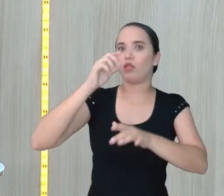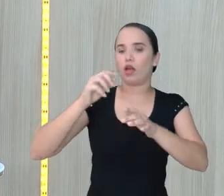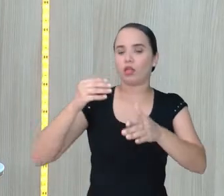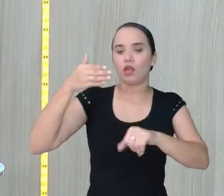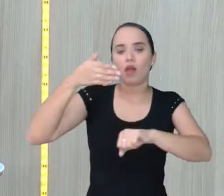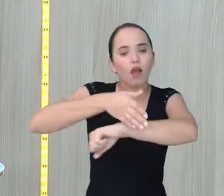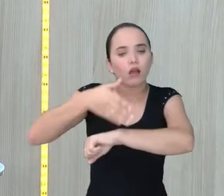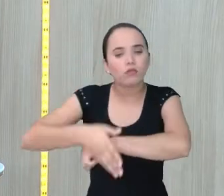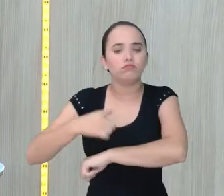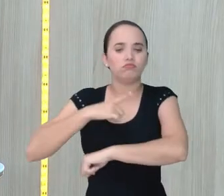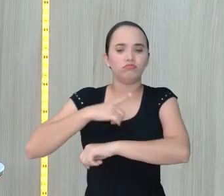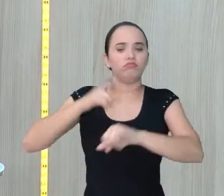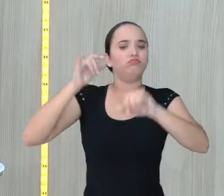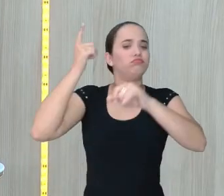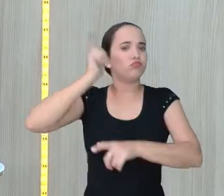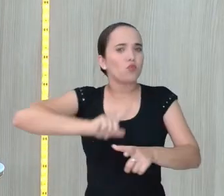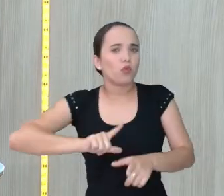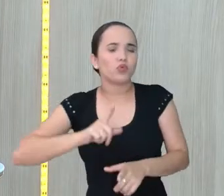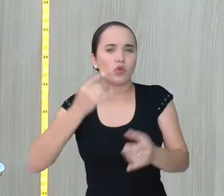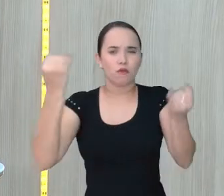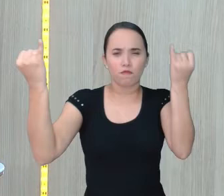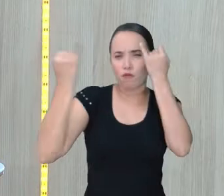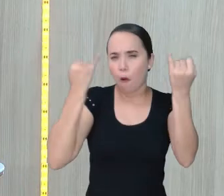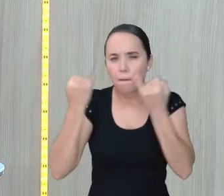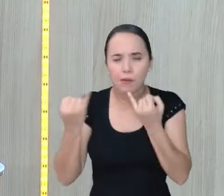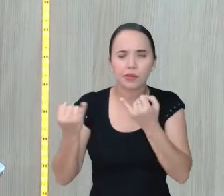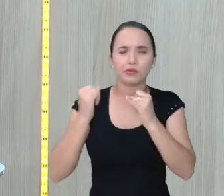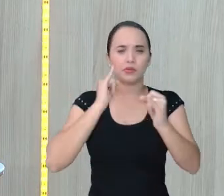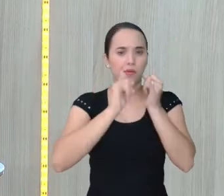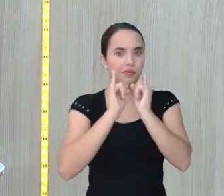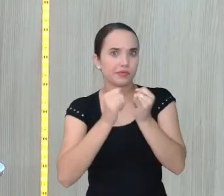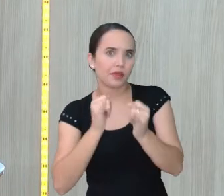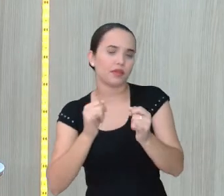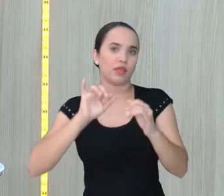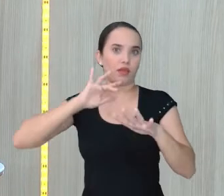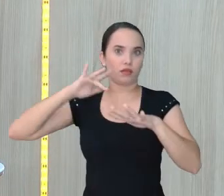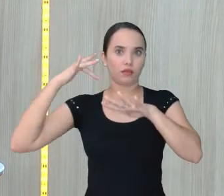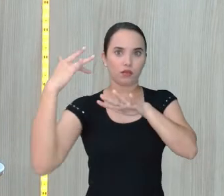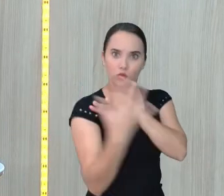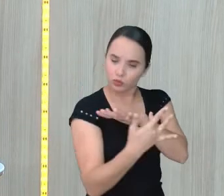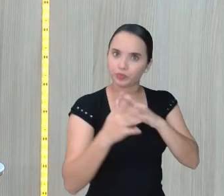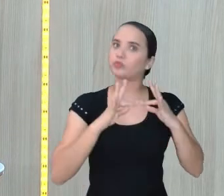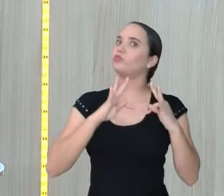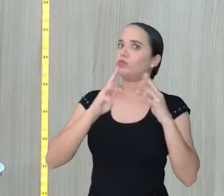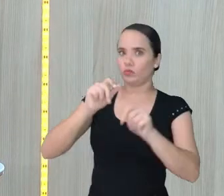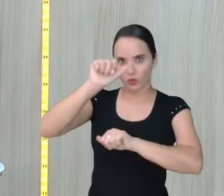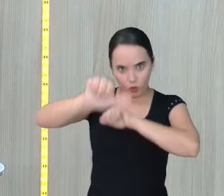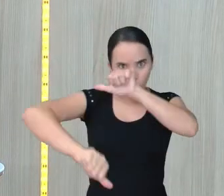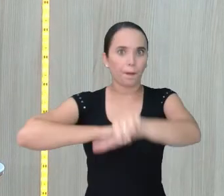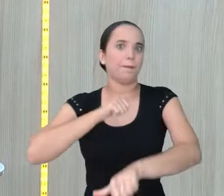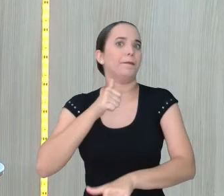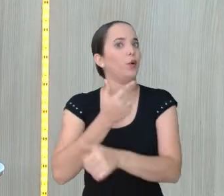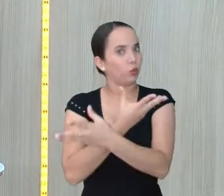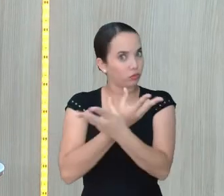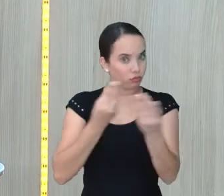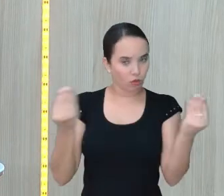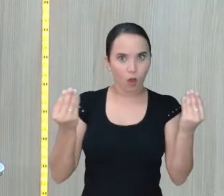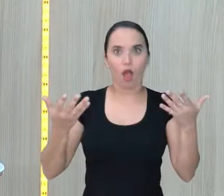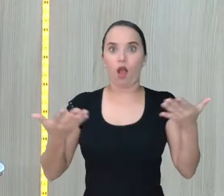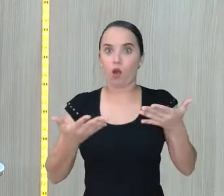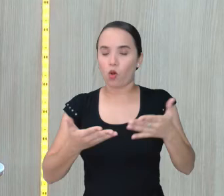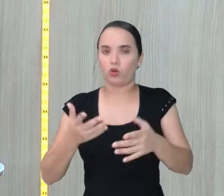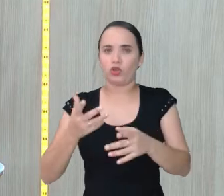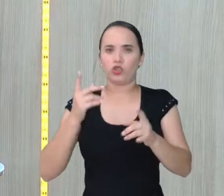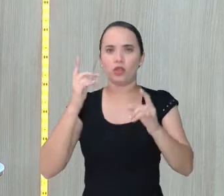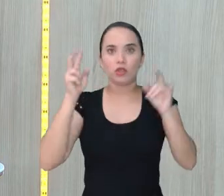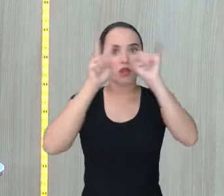o advento aí da internet, das redes sociais, e isso mudou muito, né? A gente consegue ver notícias assim o